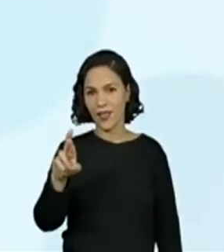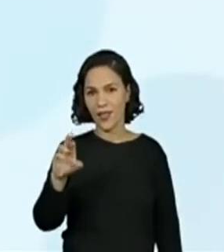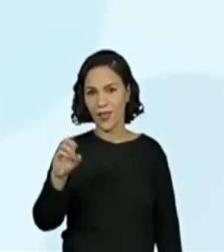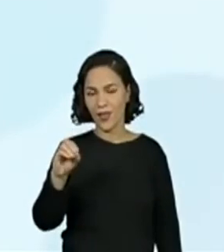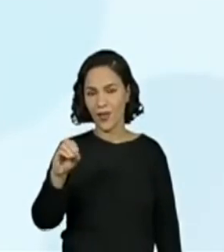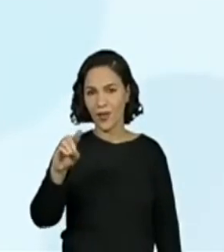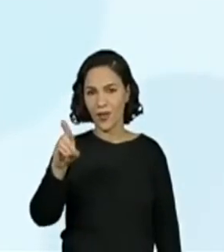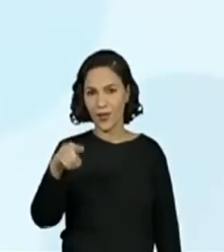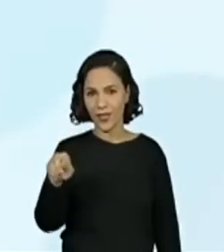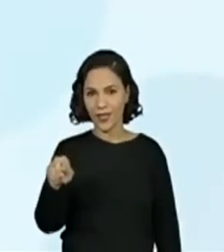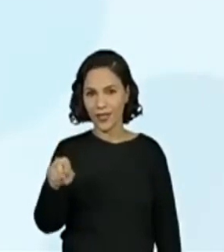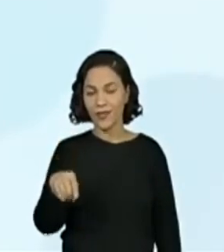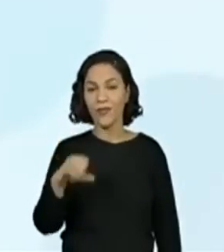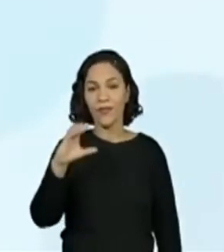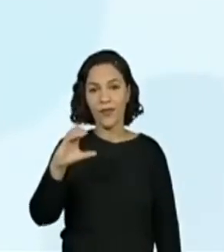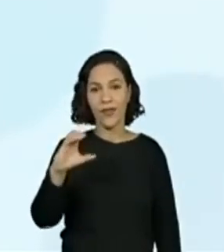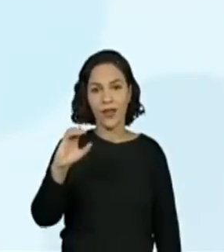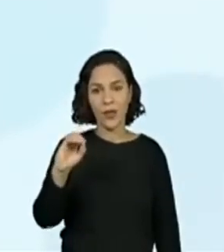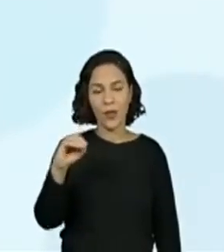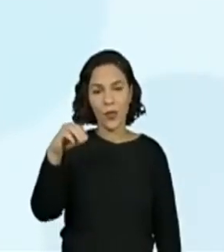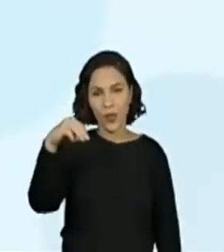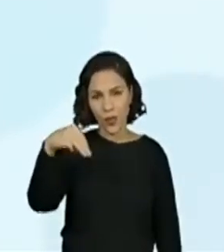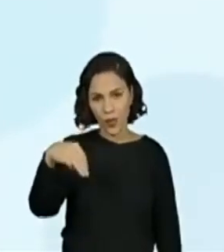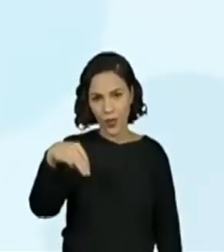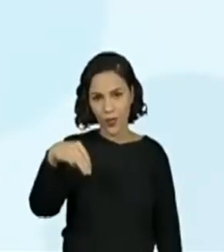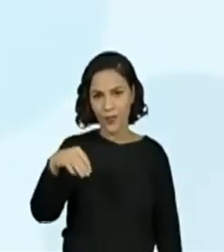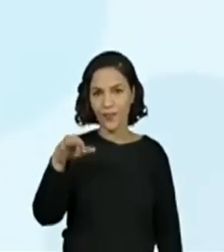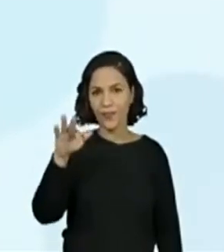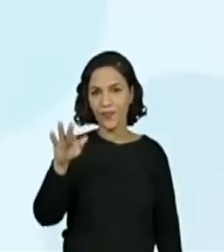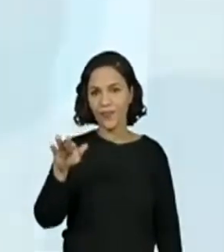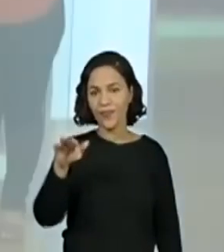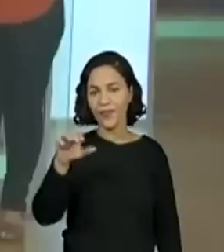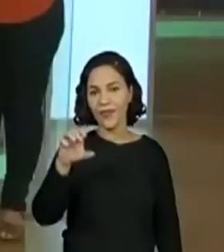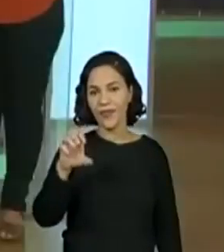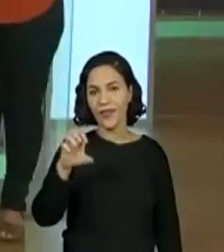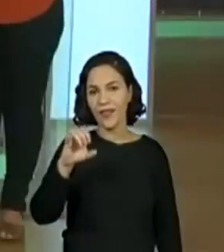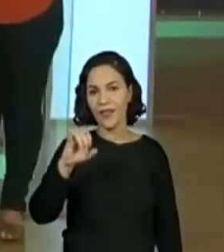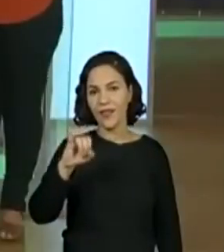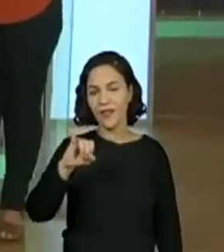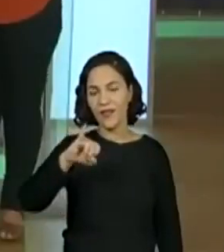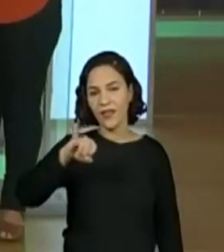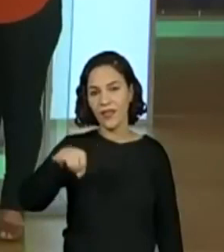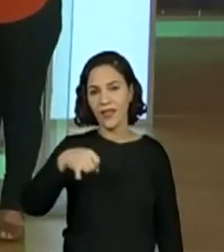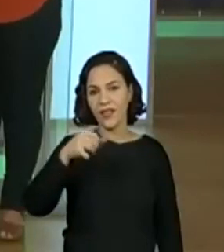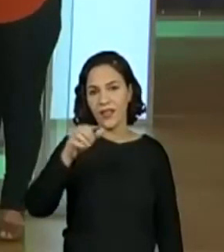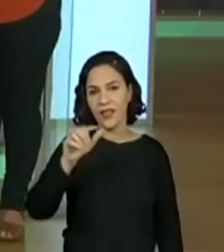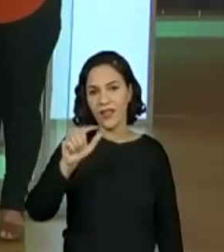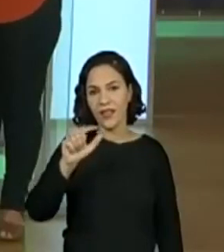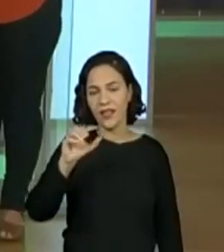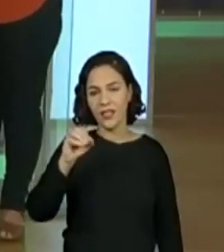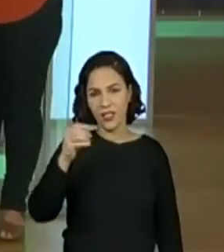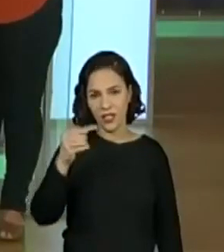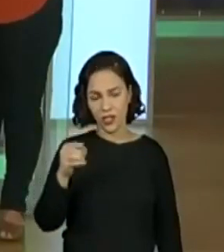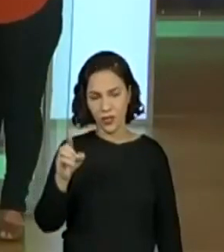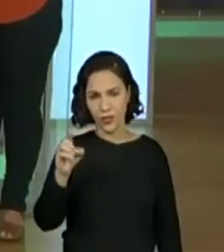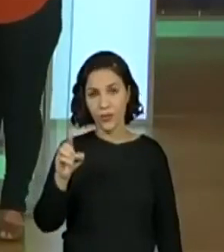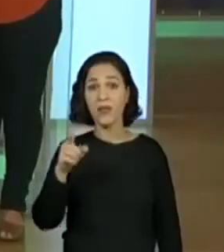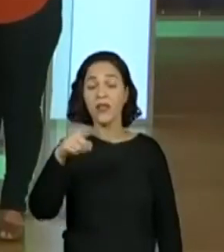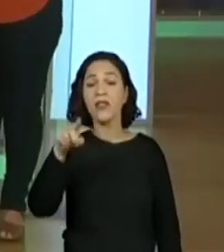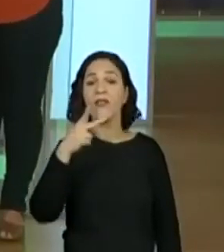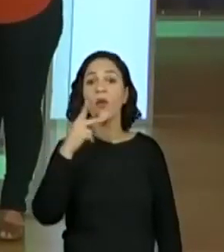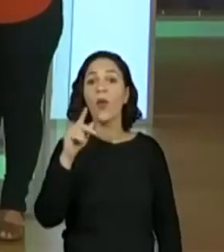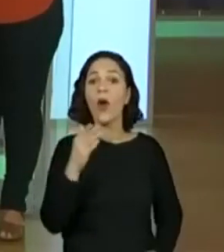ó, todos estão falando, professora Kelly, que o arroz com feijão começa com A da Ana Paula. Ana Paula